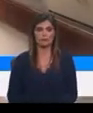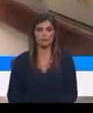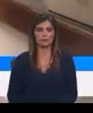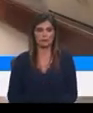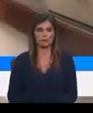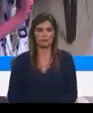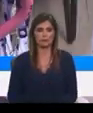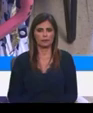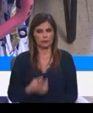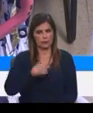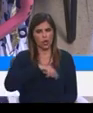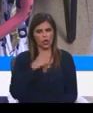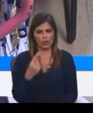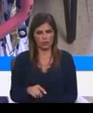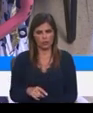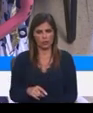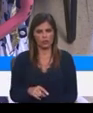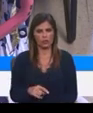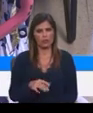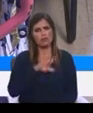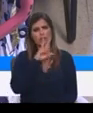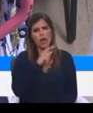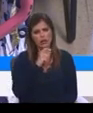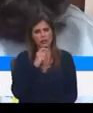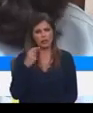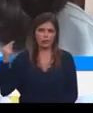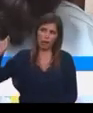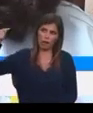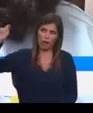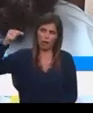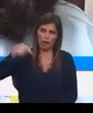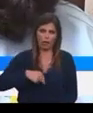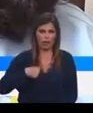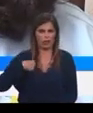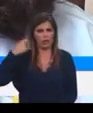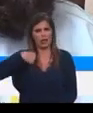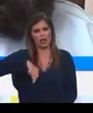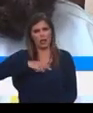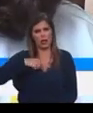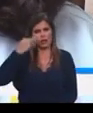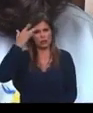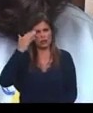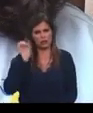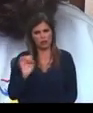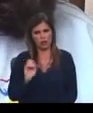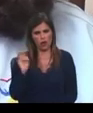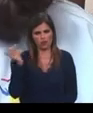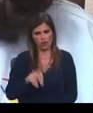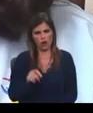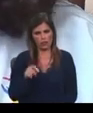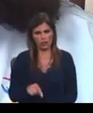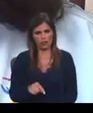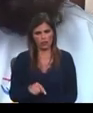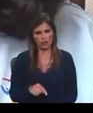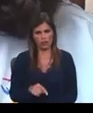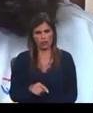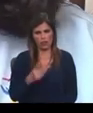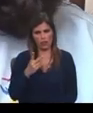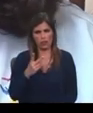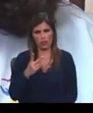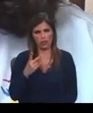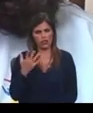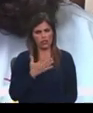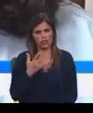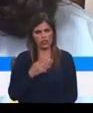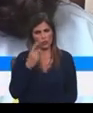Temos, de facto, mães que fazem viagens que nós nem imaginamos e que chegam aqui e em dois dias, uma